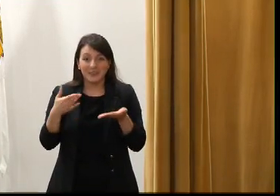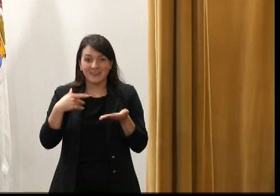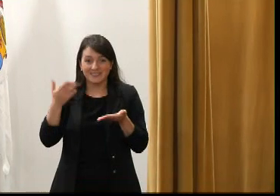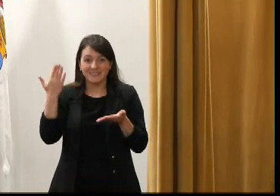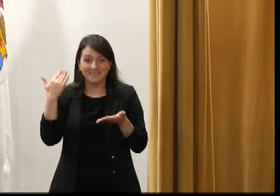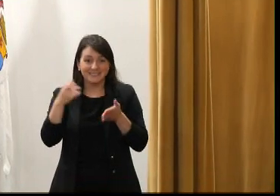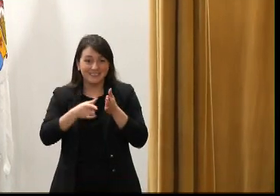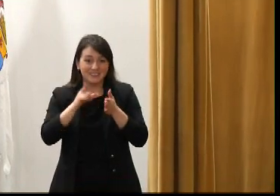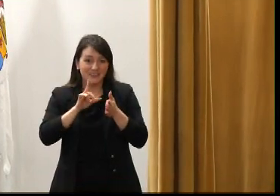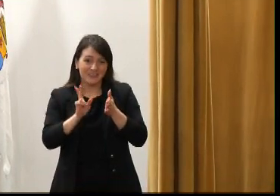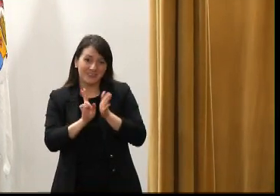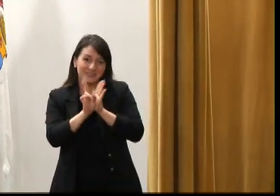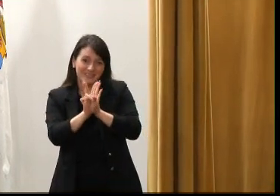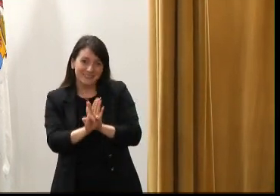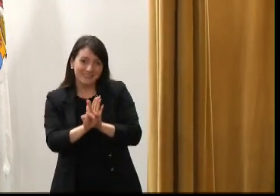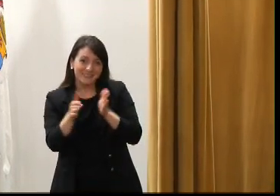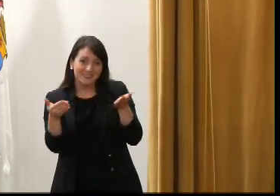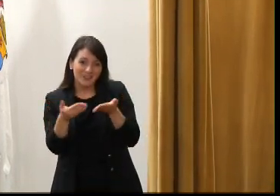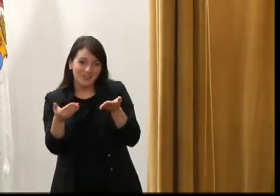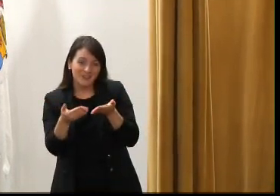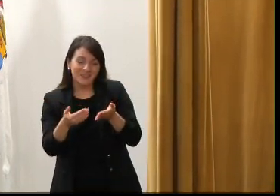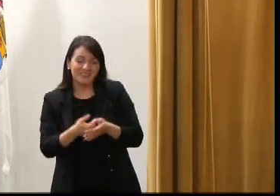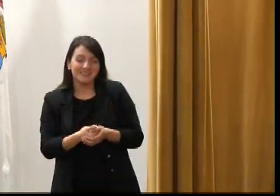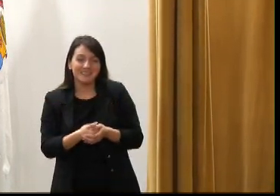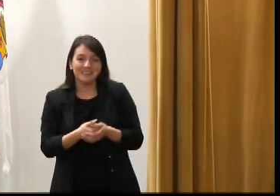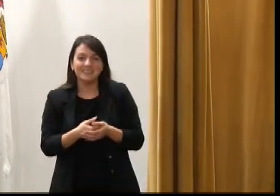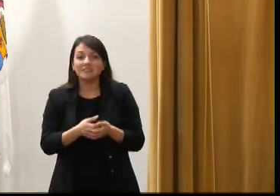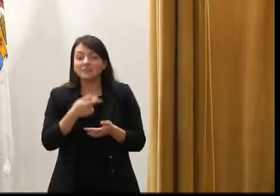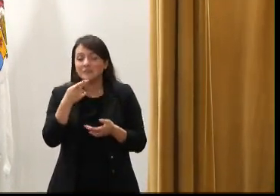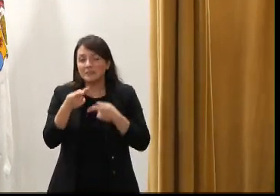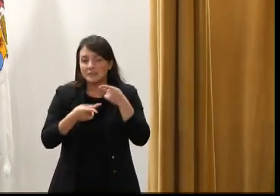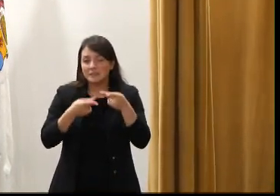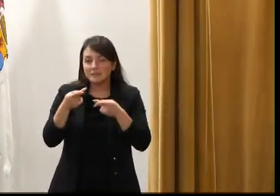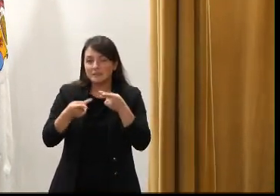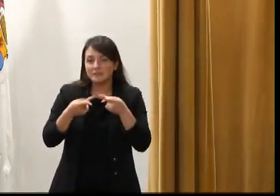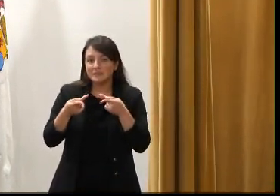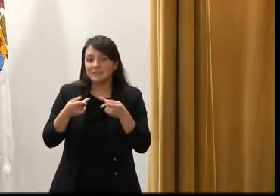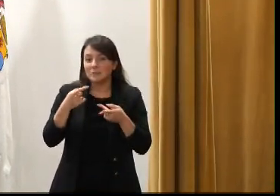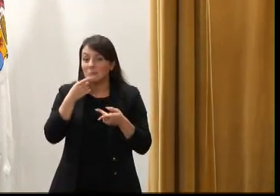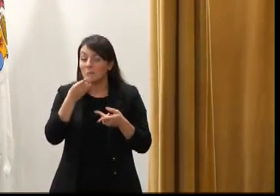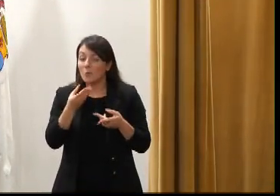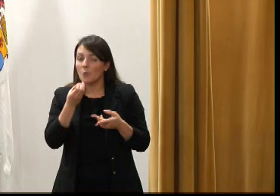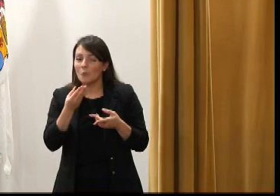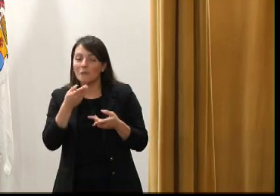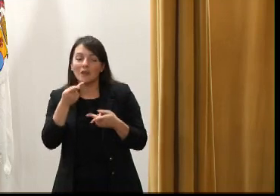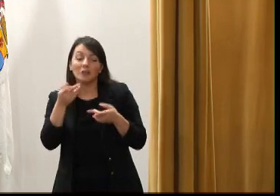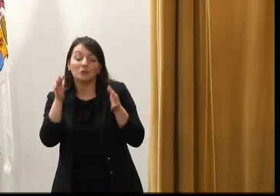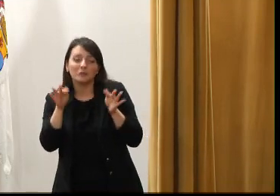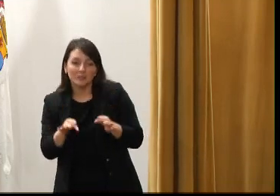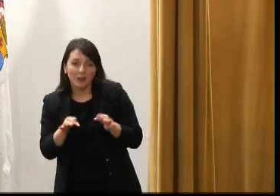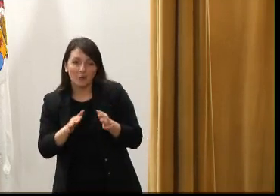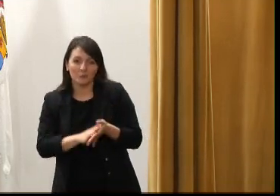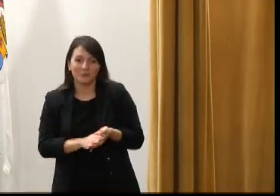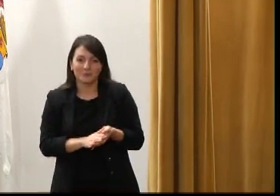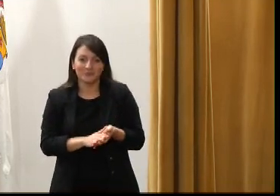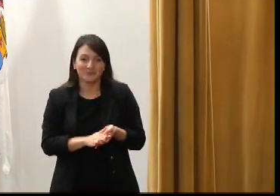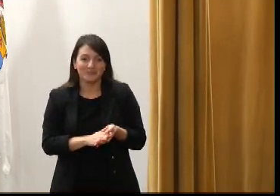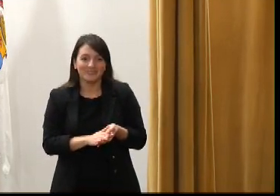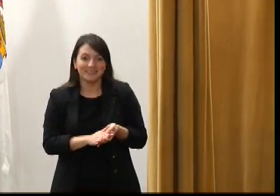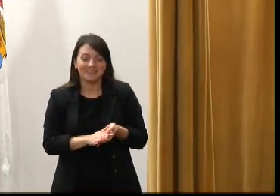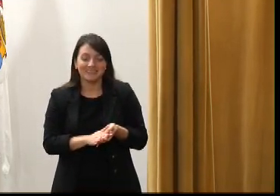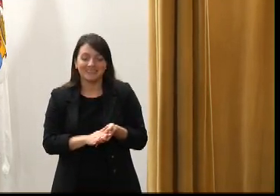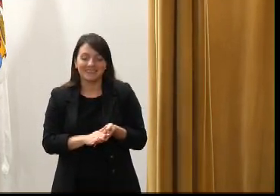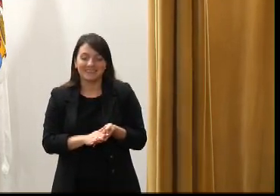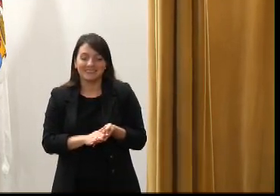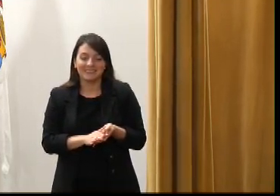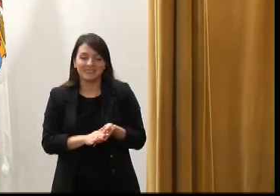anteriores, né? Porque vai abreviar bastante a minha fala. Essa é a vantagem de falar no final. Né? Mas, como se